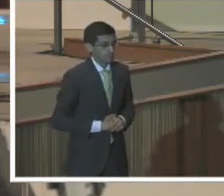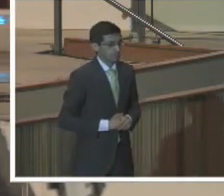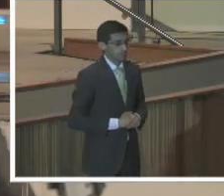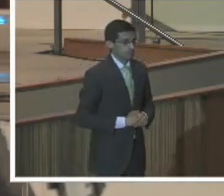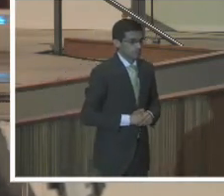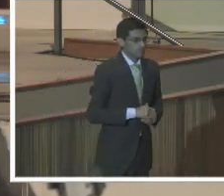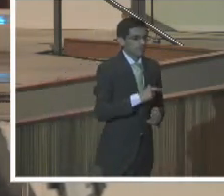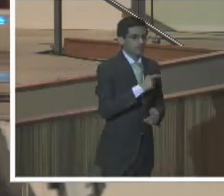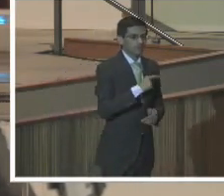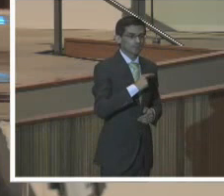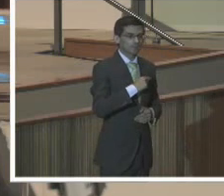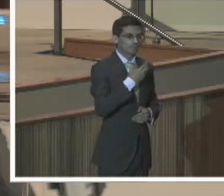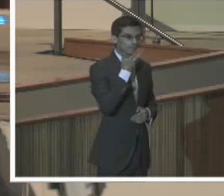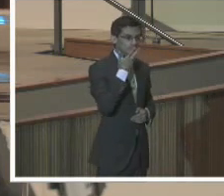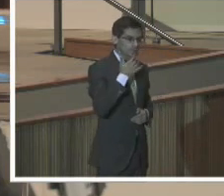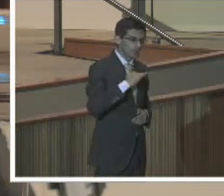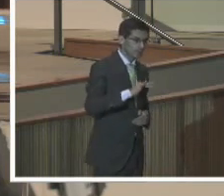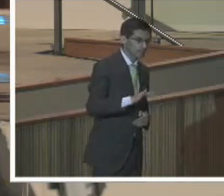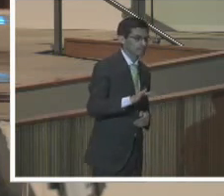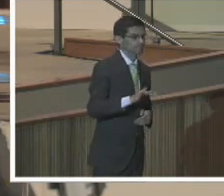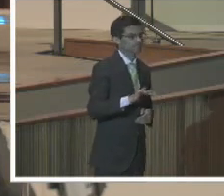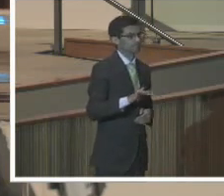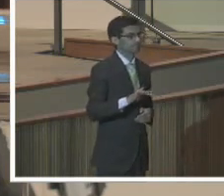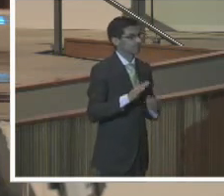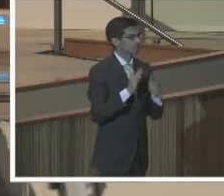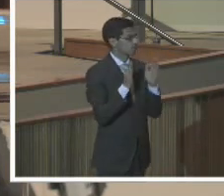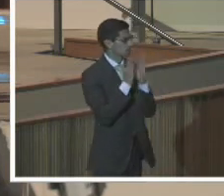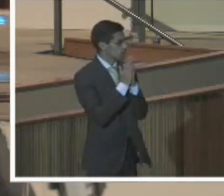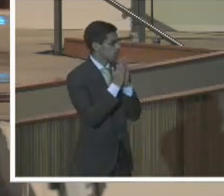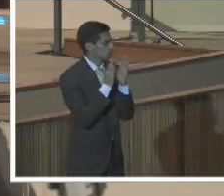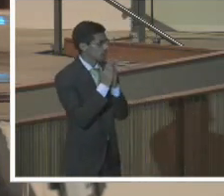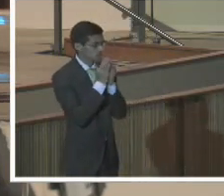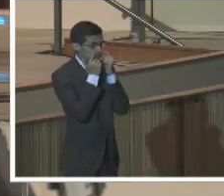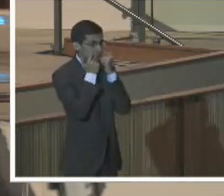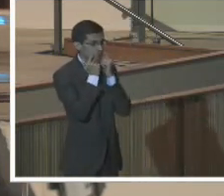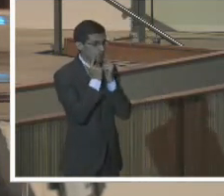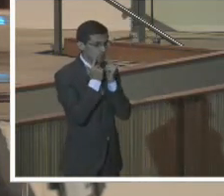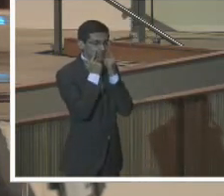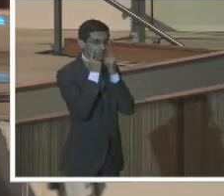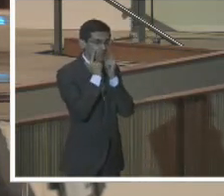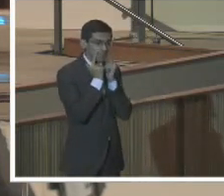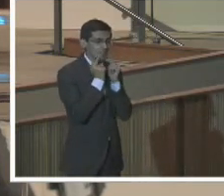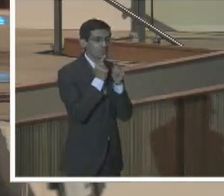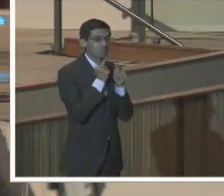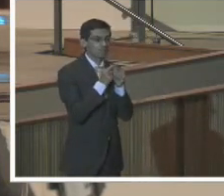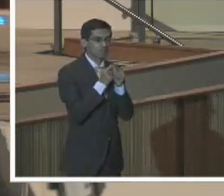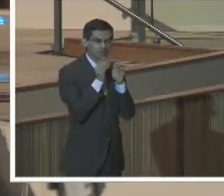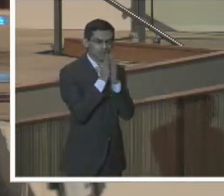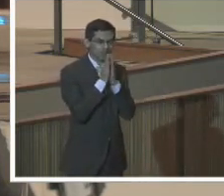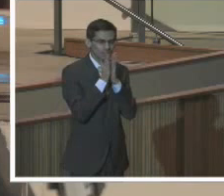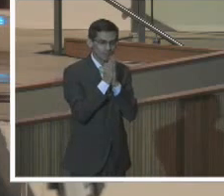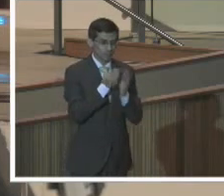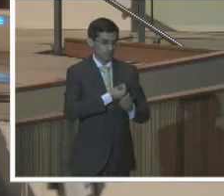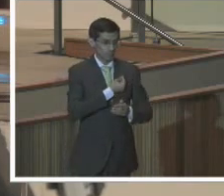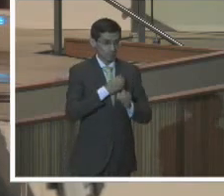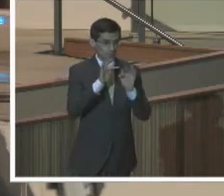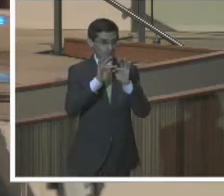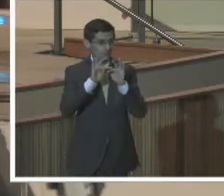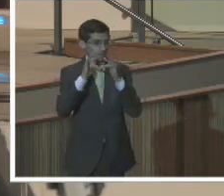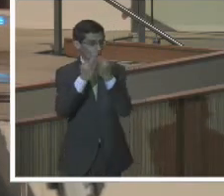Tem crianças que estão orando e chorando pelos seus pais.